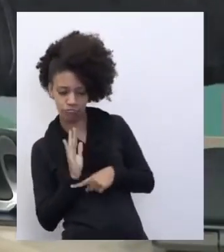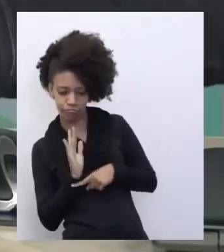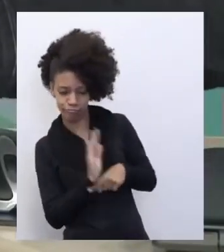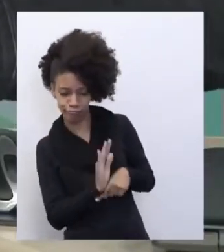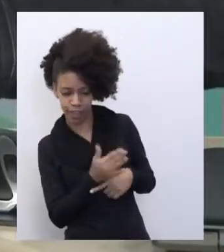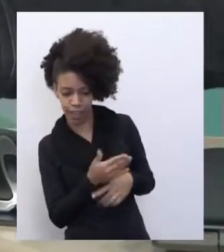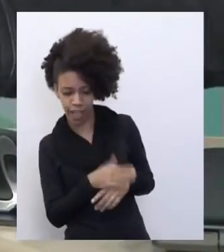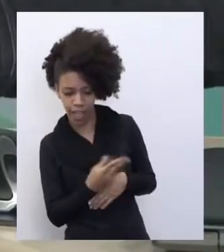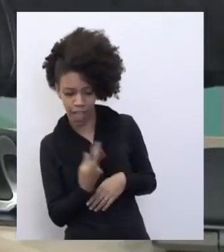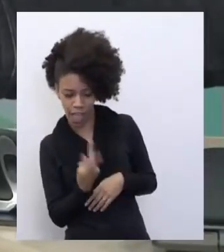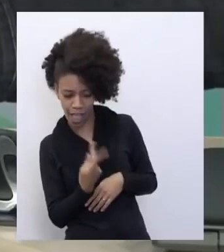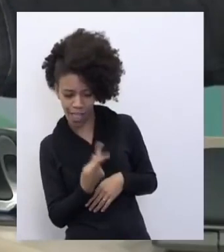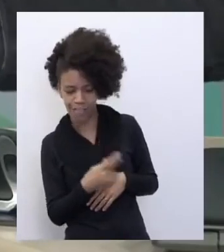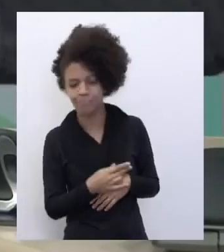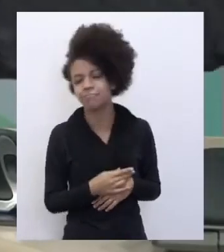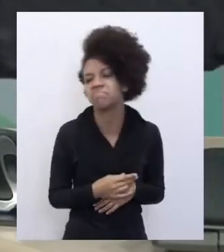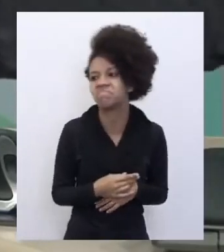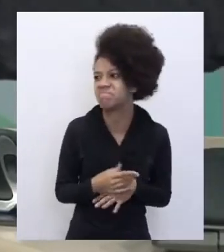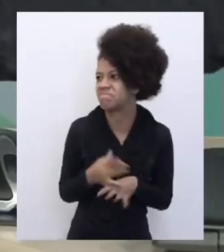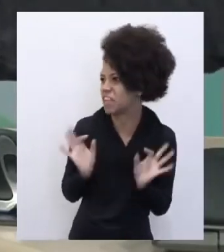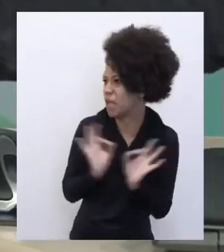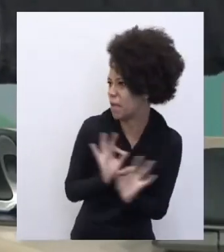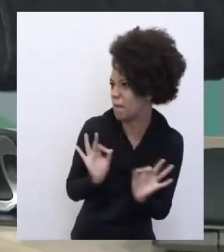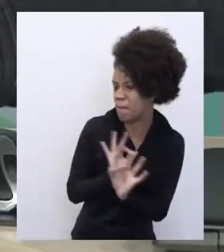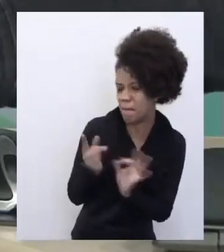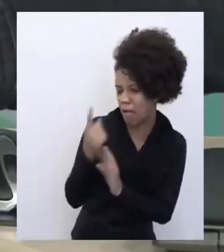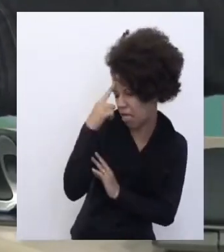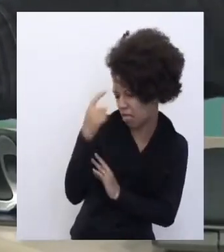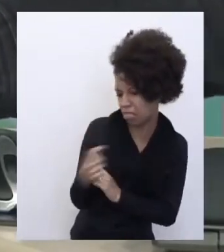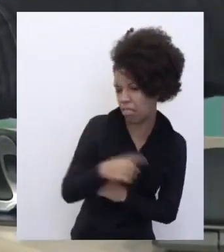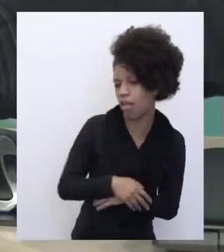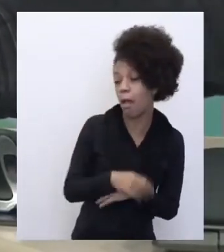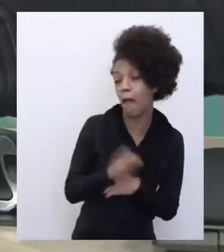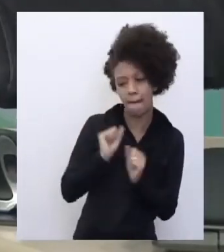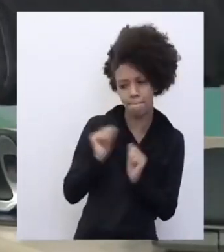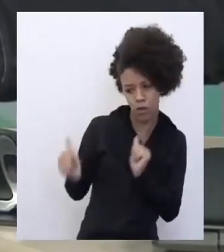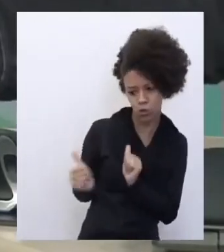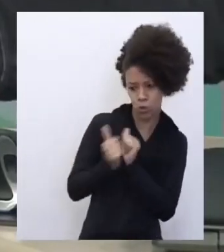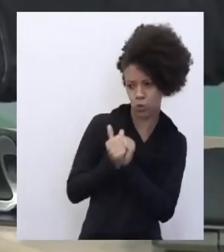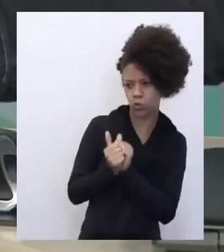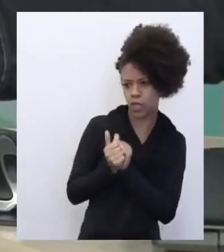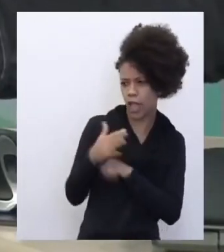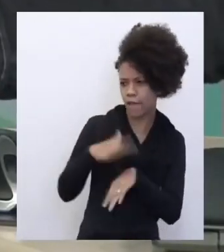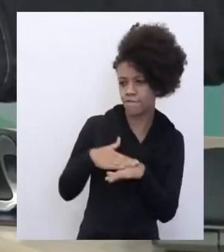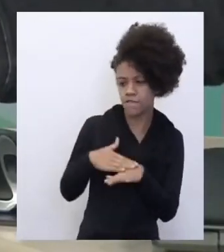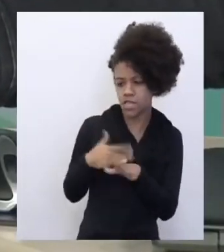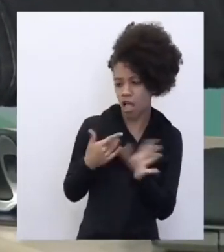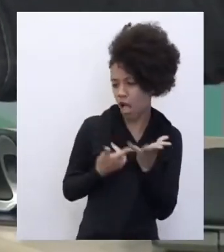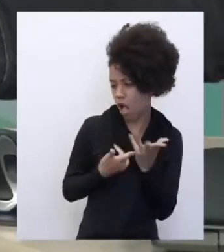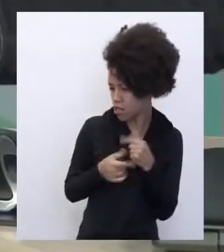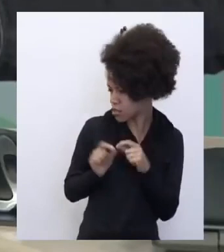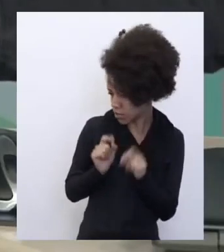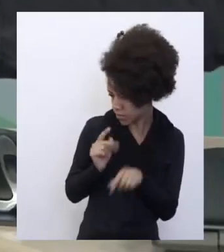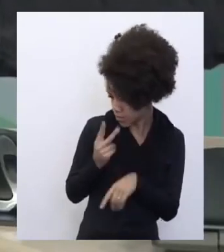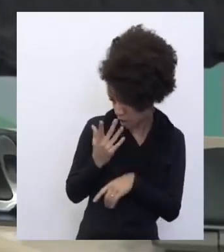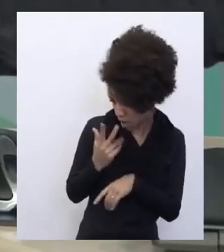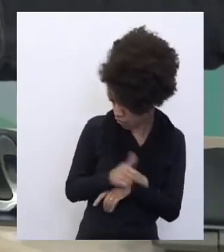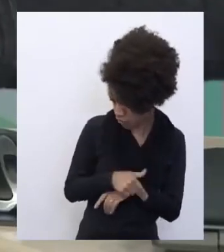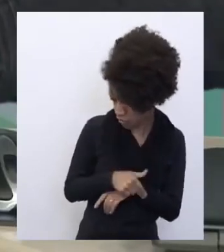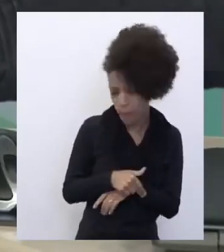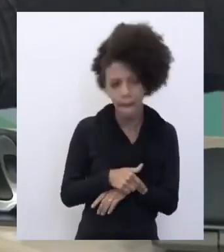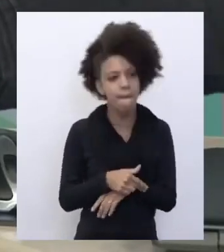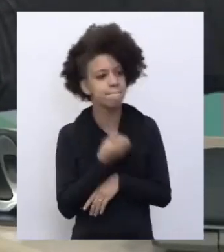Supercola. Que ótima ideia, dona Cola. Podemos nos juntar e fazer muitas artes. O que você acha? Muito